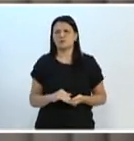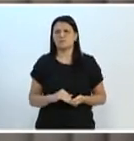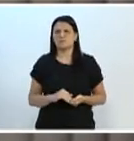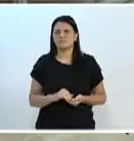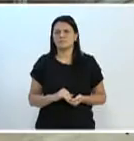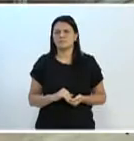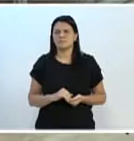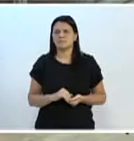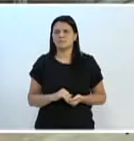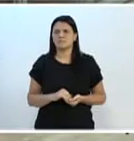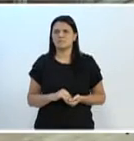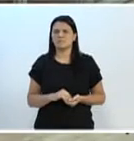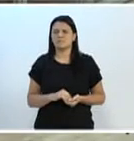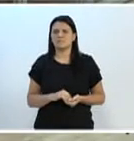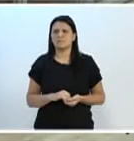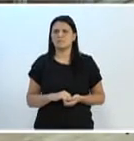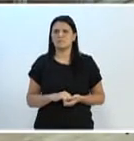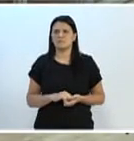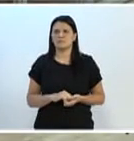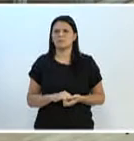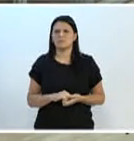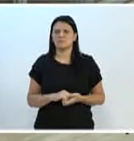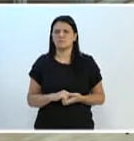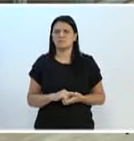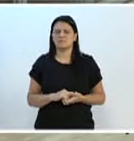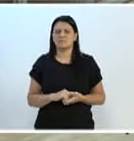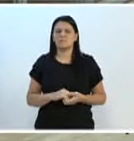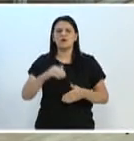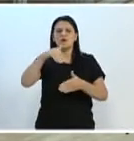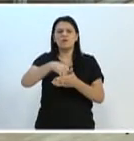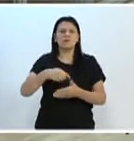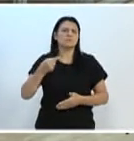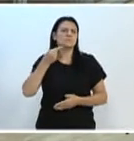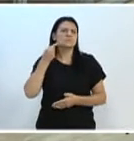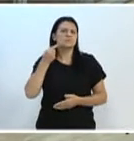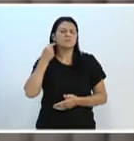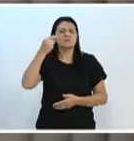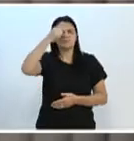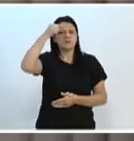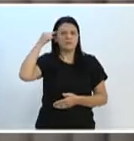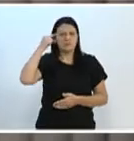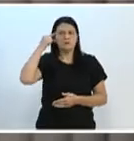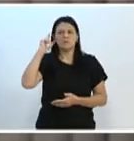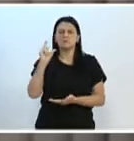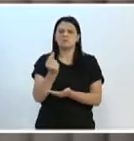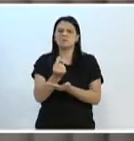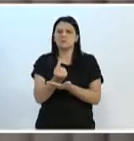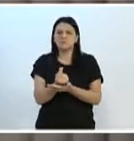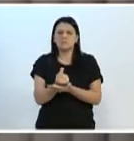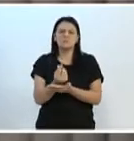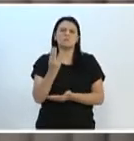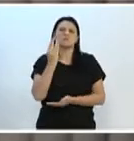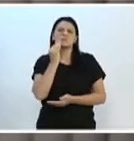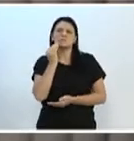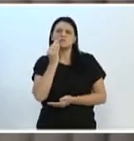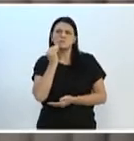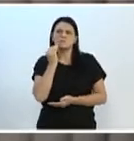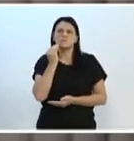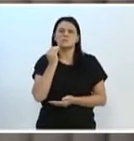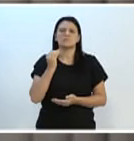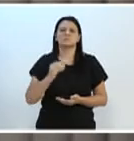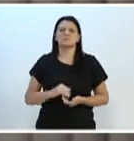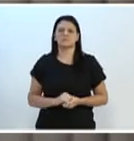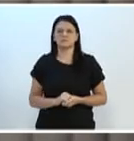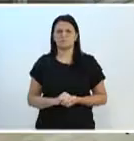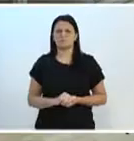Eu expliquei isso, tu poderia votar só em então, um ou votar no nos vereador 4. Marcelo Lanzarin, no vereador Marcos da Rosa, isso. No vereador professor Gilson e na vereadora